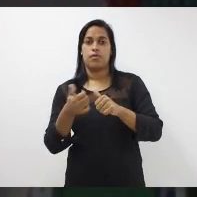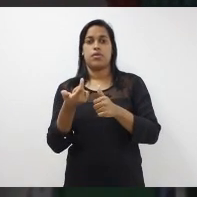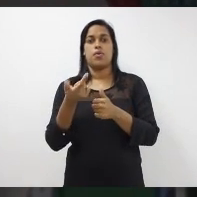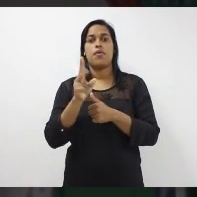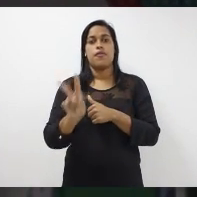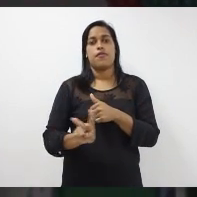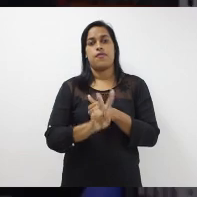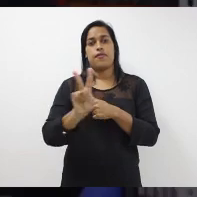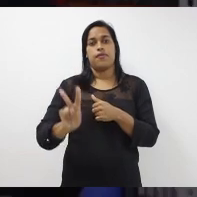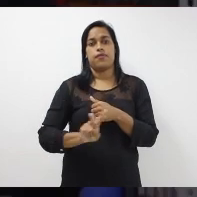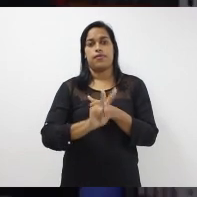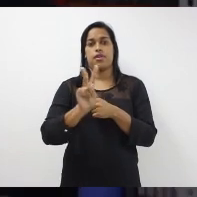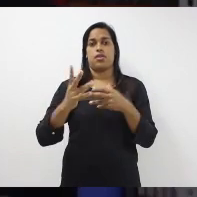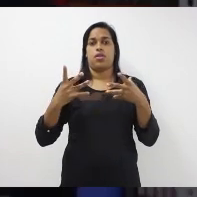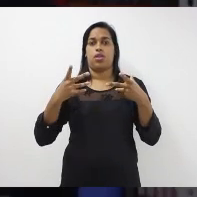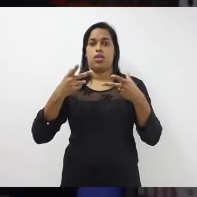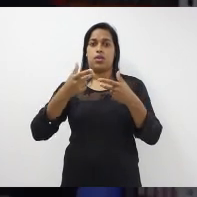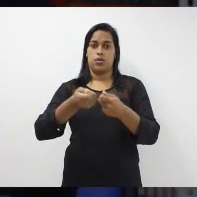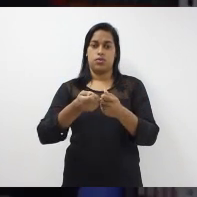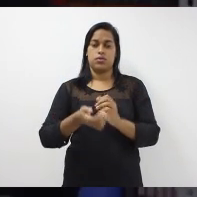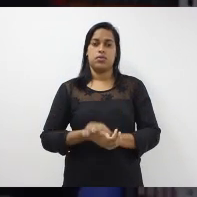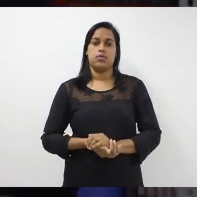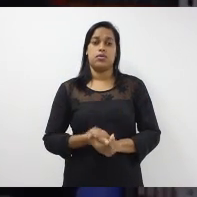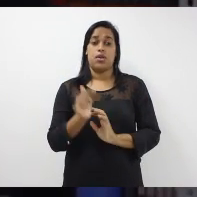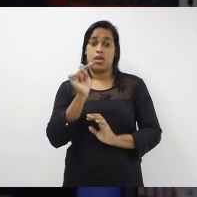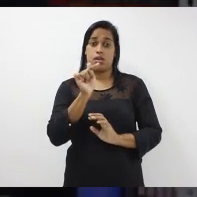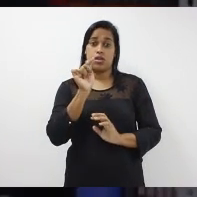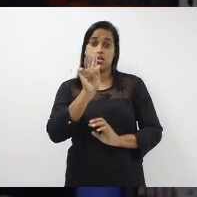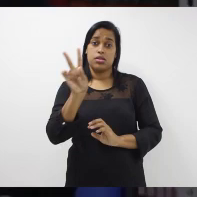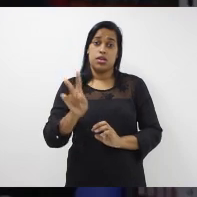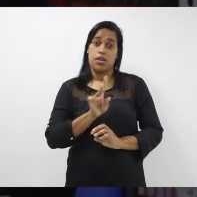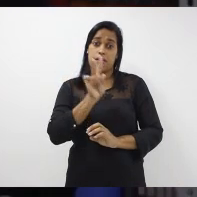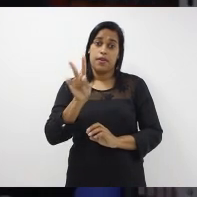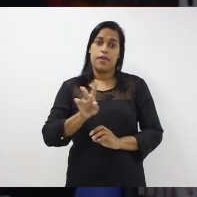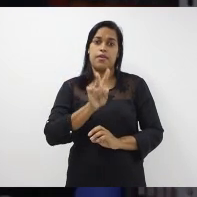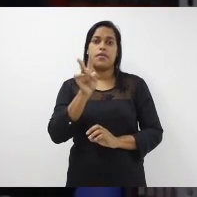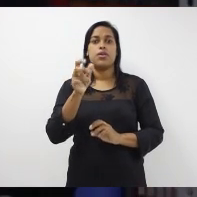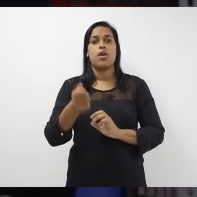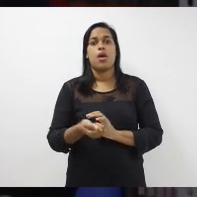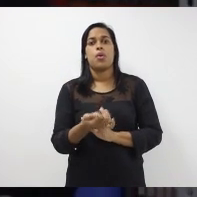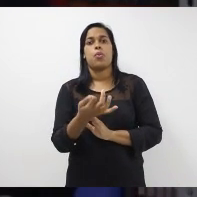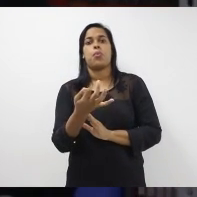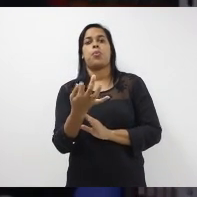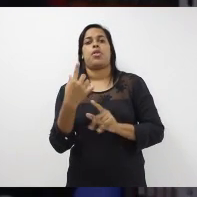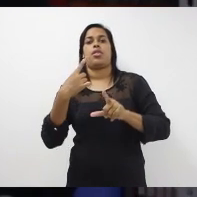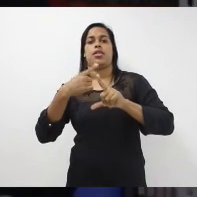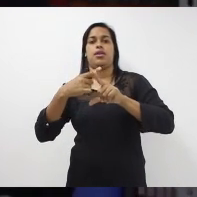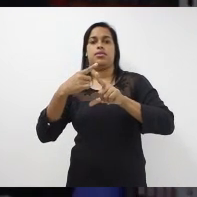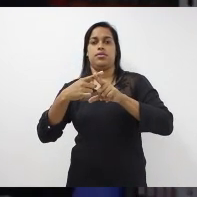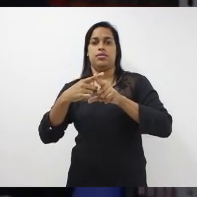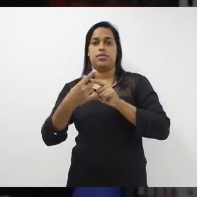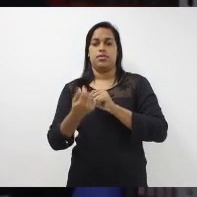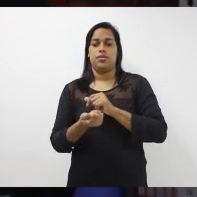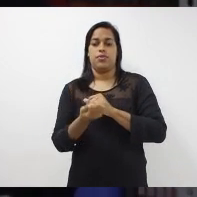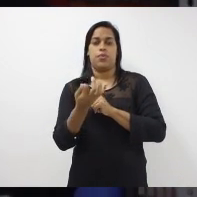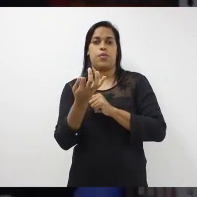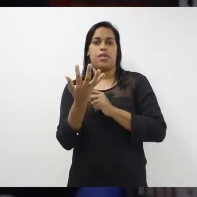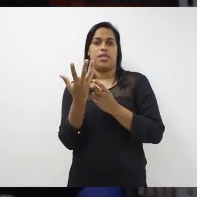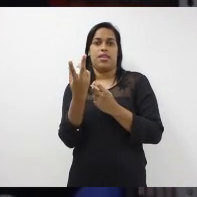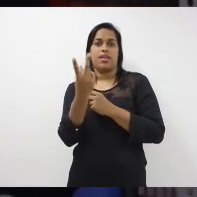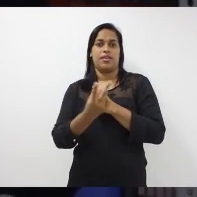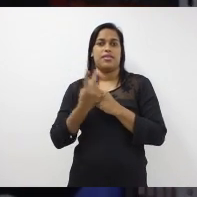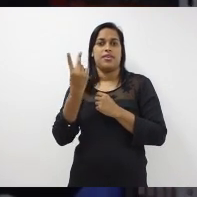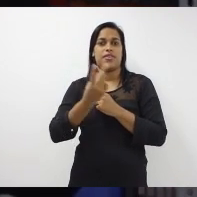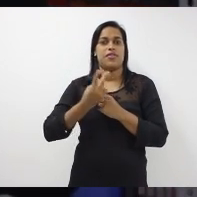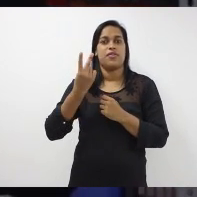total. O custo total vai ser obtido a partir da multiplicação do custo unitário do pedido, ou seja,